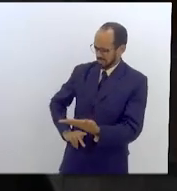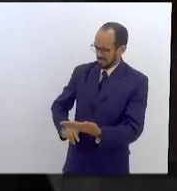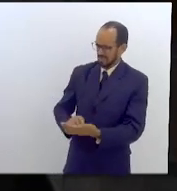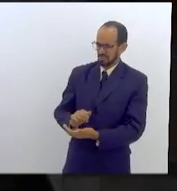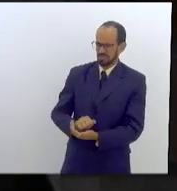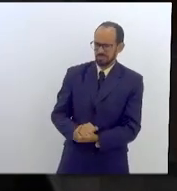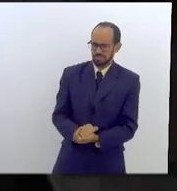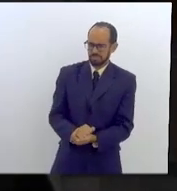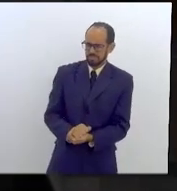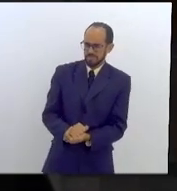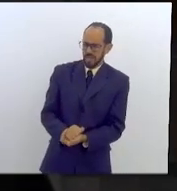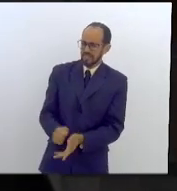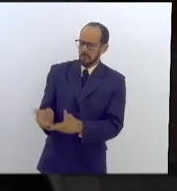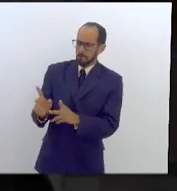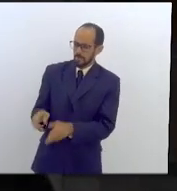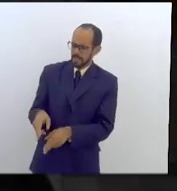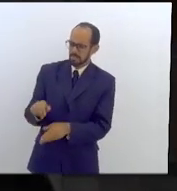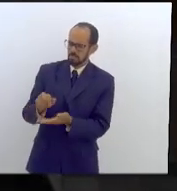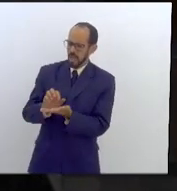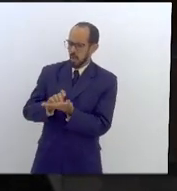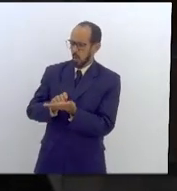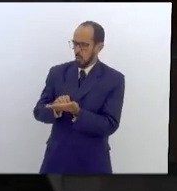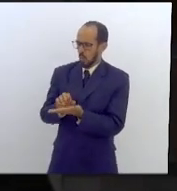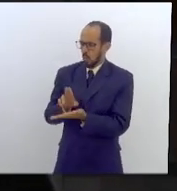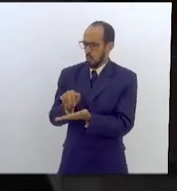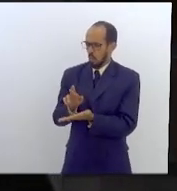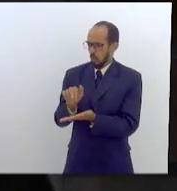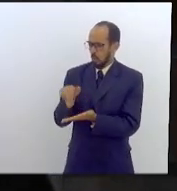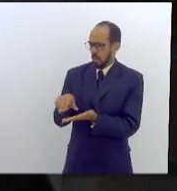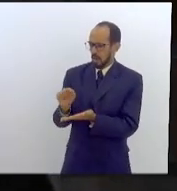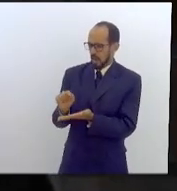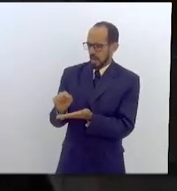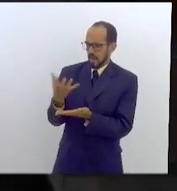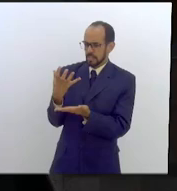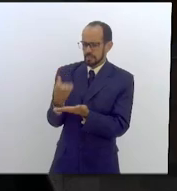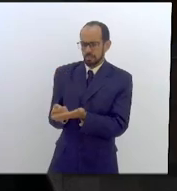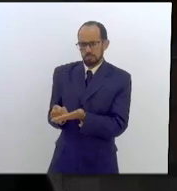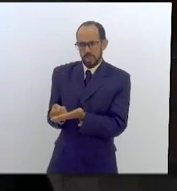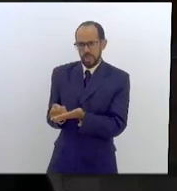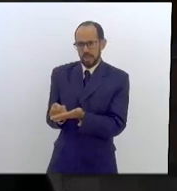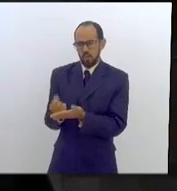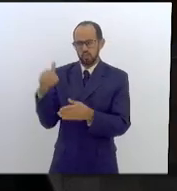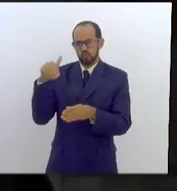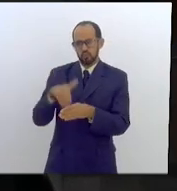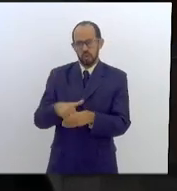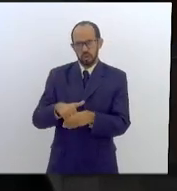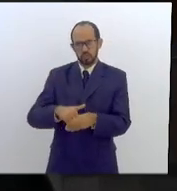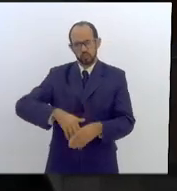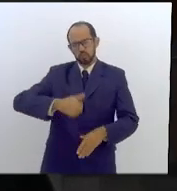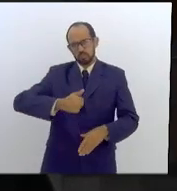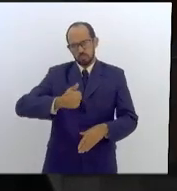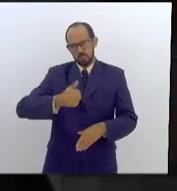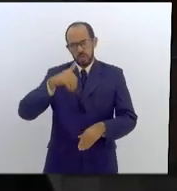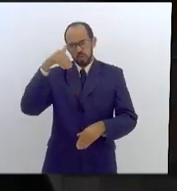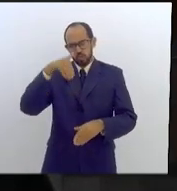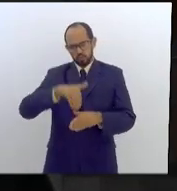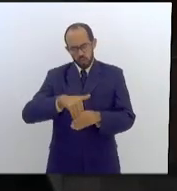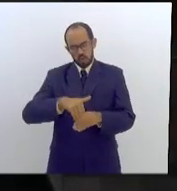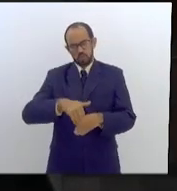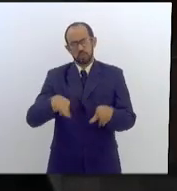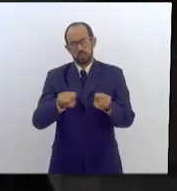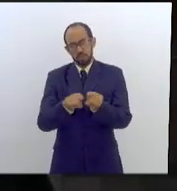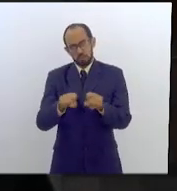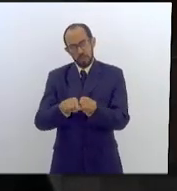estas mesmas urnas receber os votos do primeiro turno e também